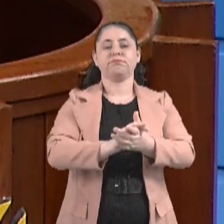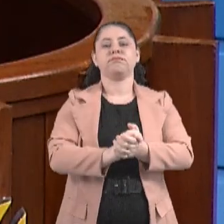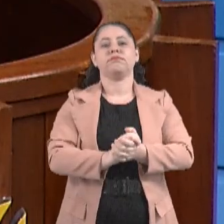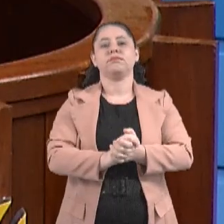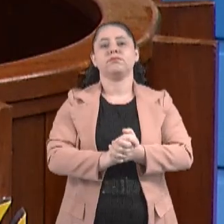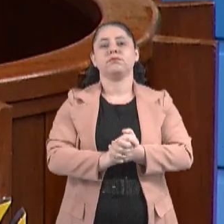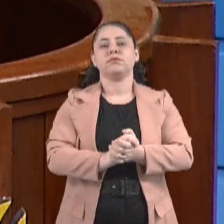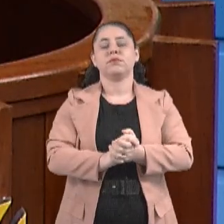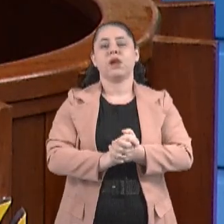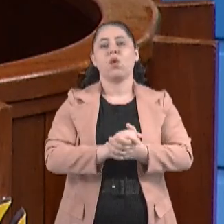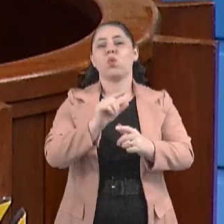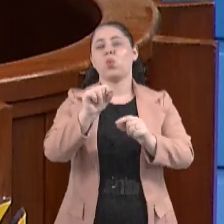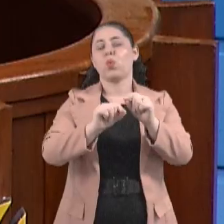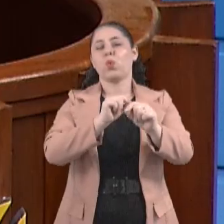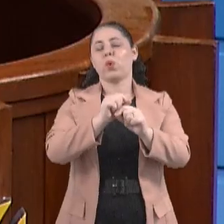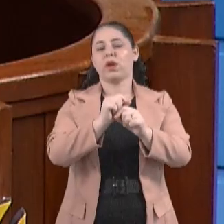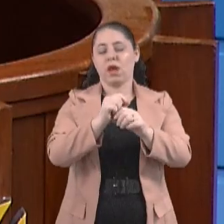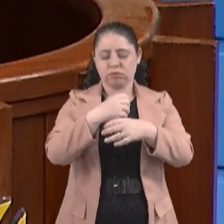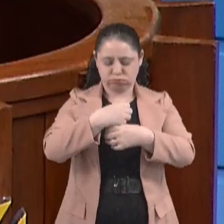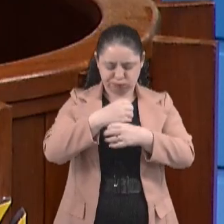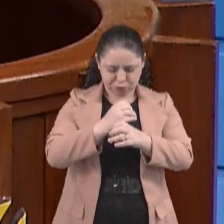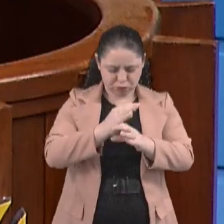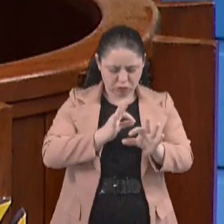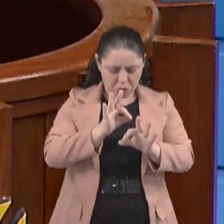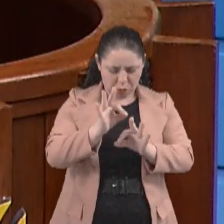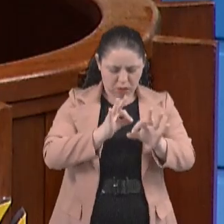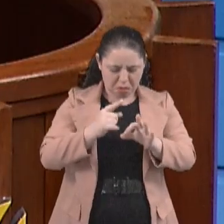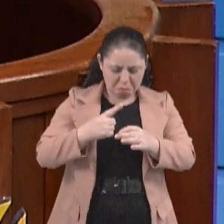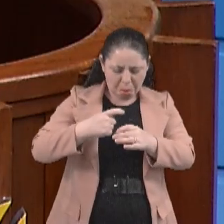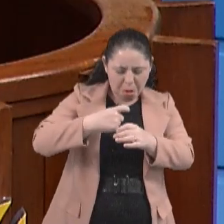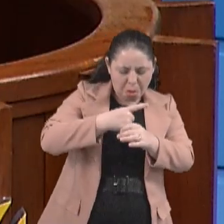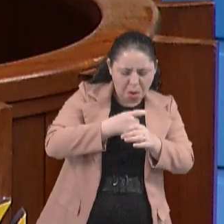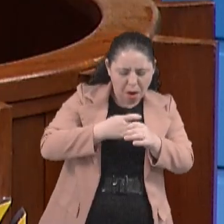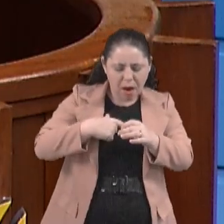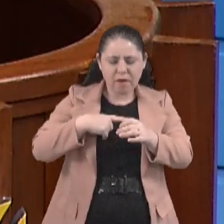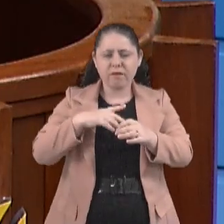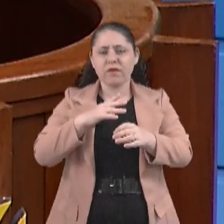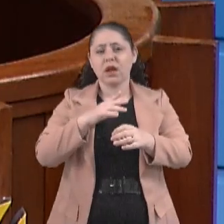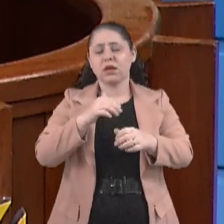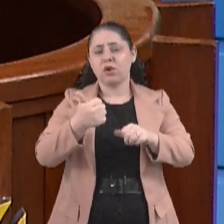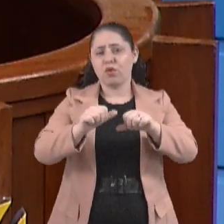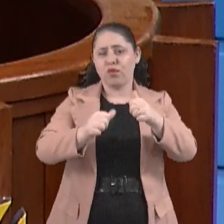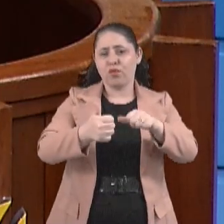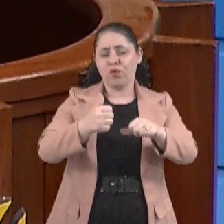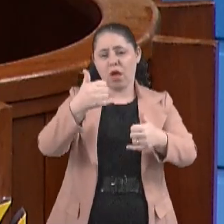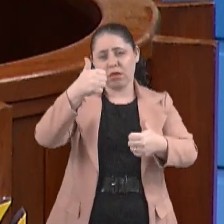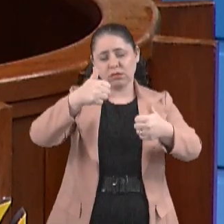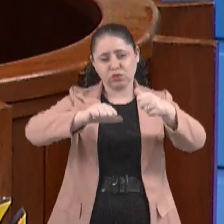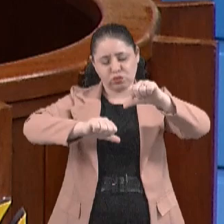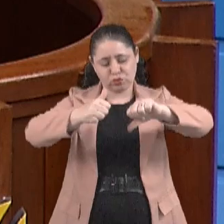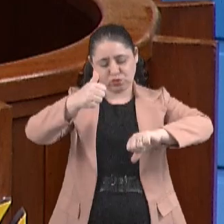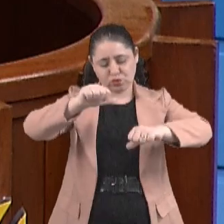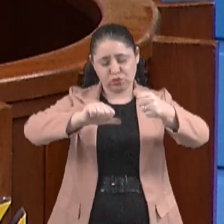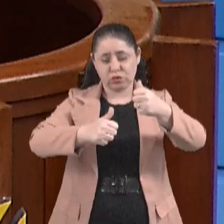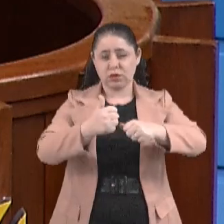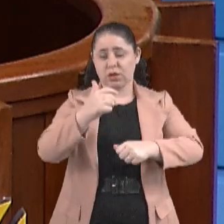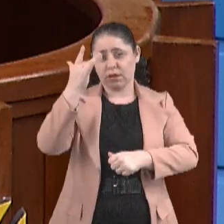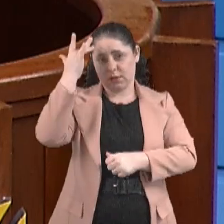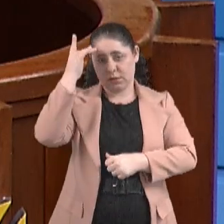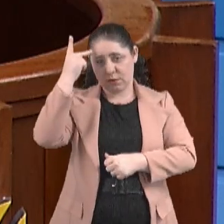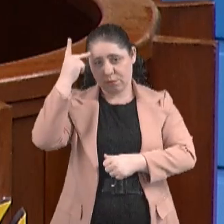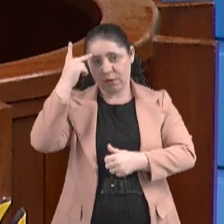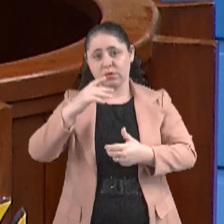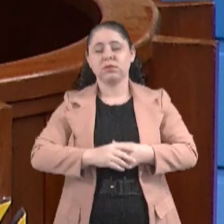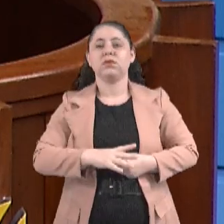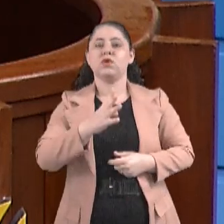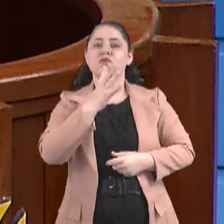em parasitologia em análise clínicas na Faculdade de Ciências Farmacêuticas da Universidade de São Paulo. Maria da Penha